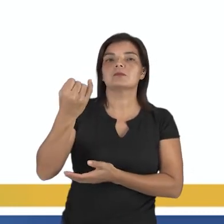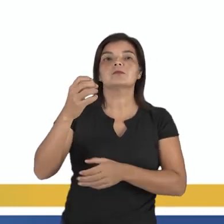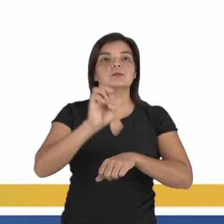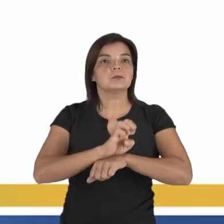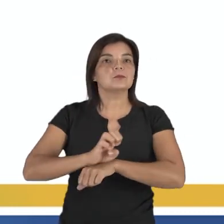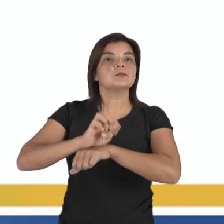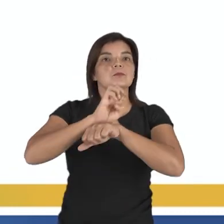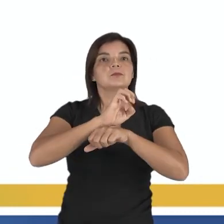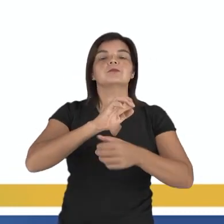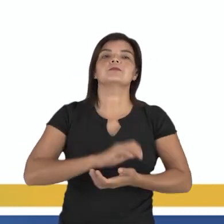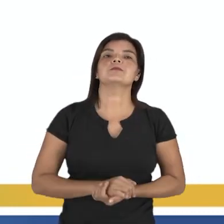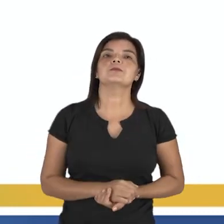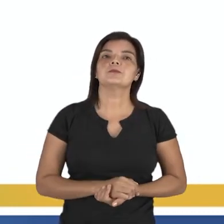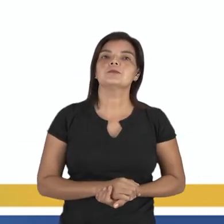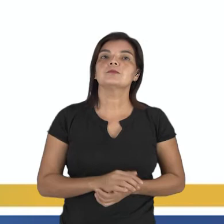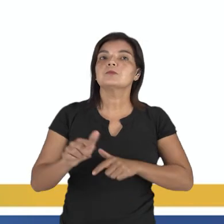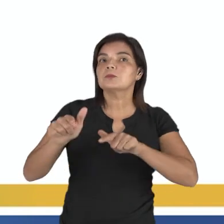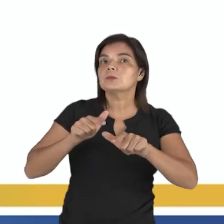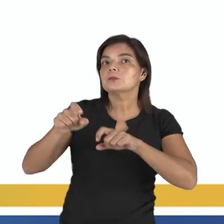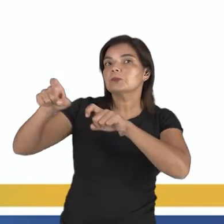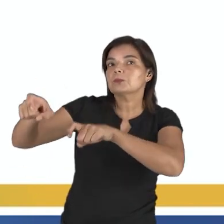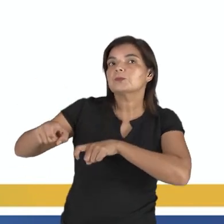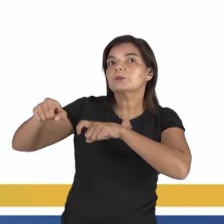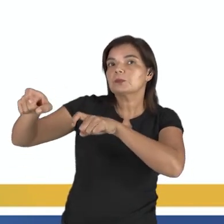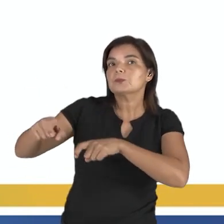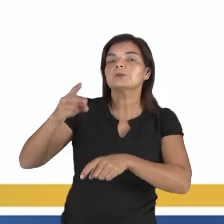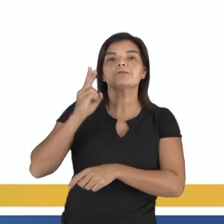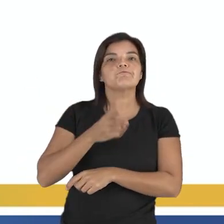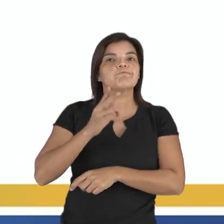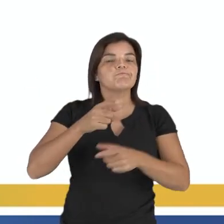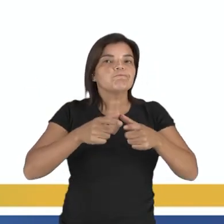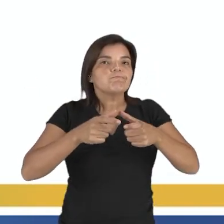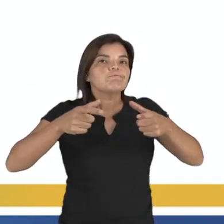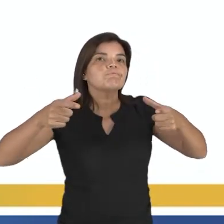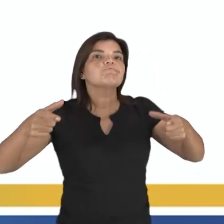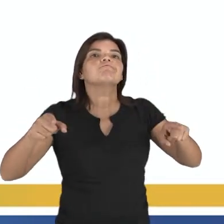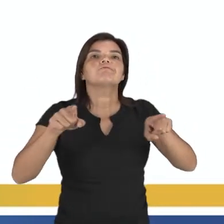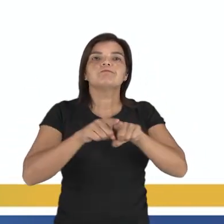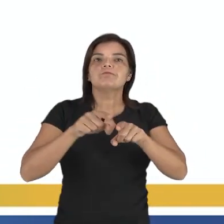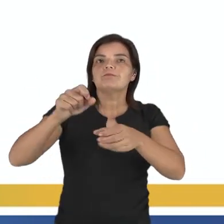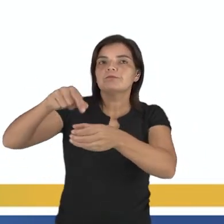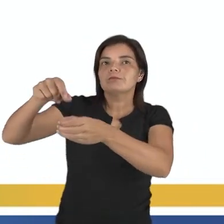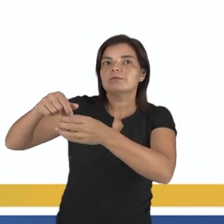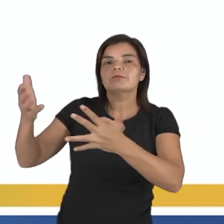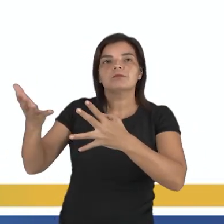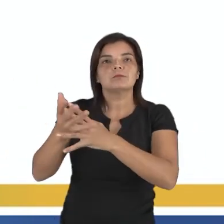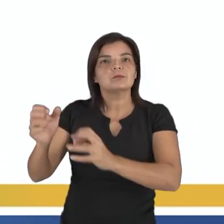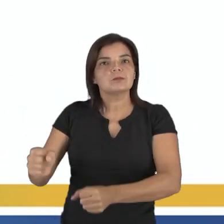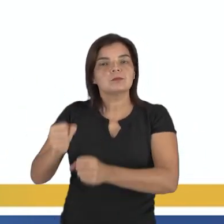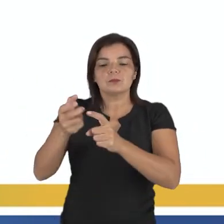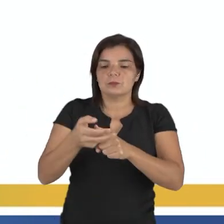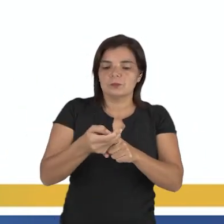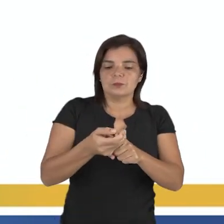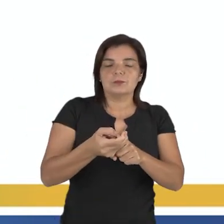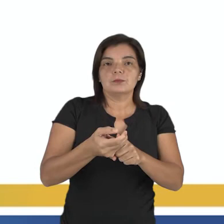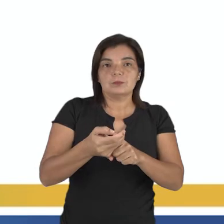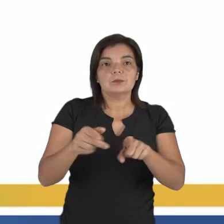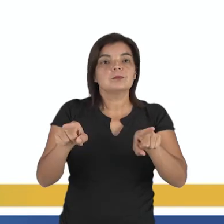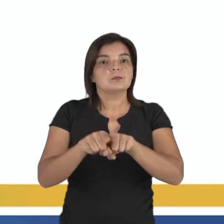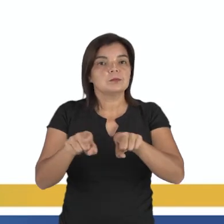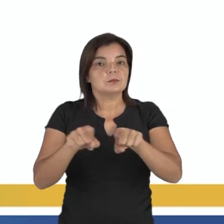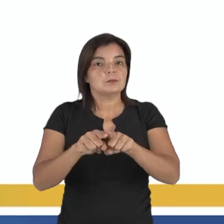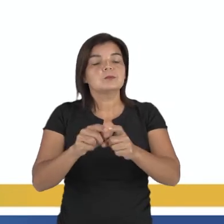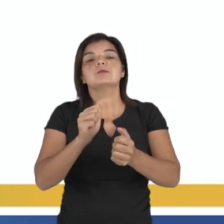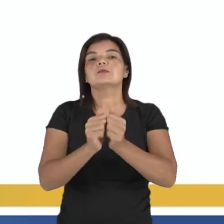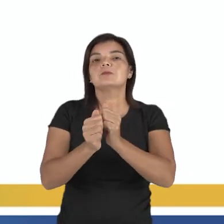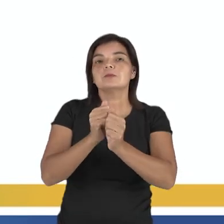estado. Terceiro, a atividade agrícola está em constante expansão, com destaque para os cultivos de mandioca, milho e também